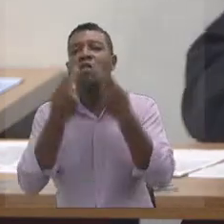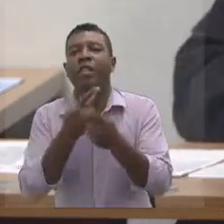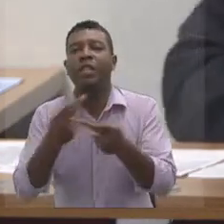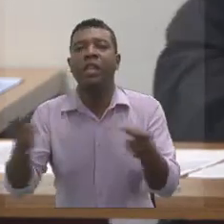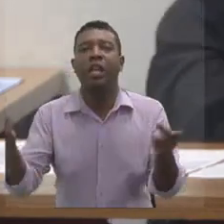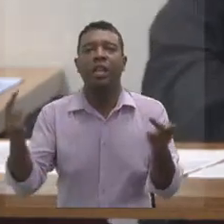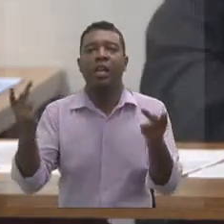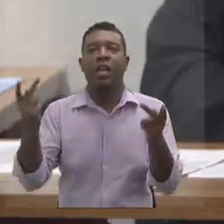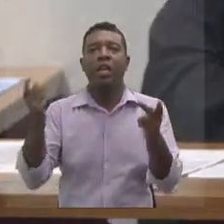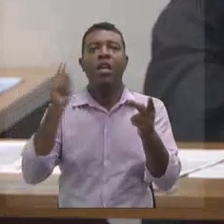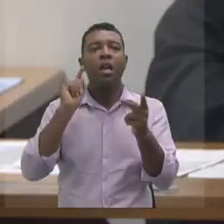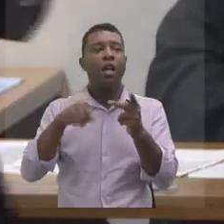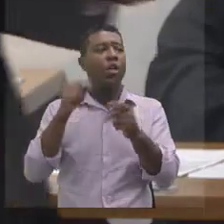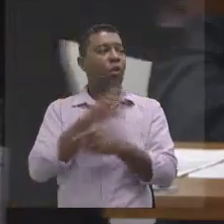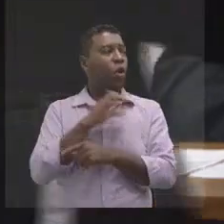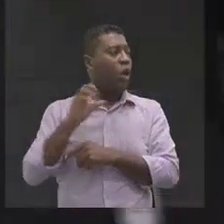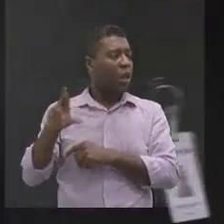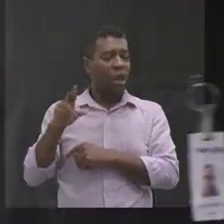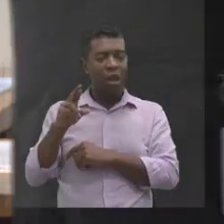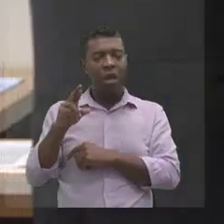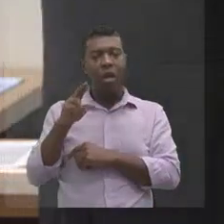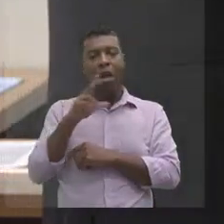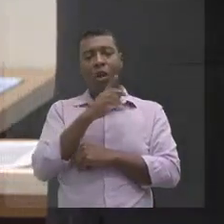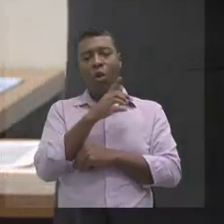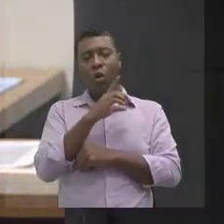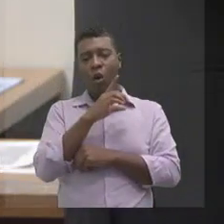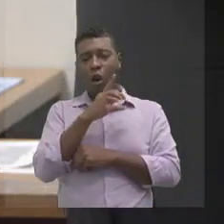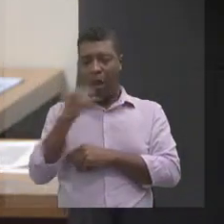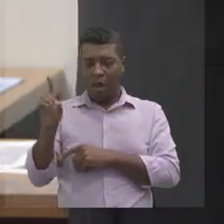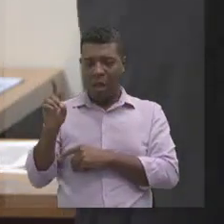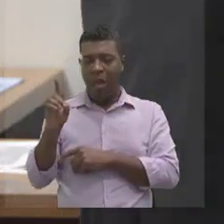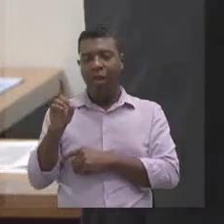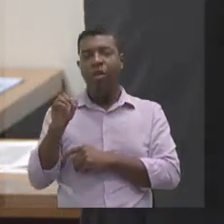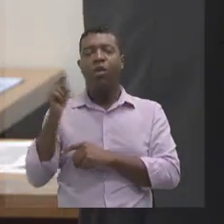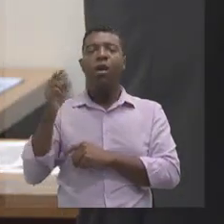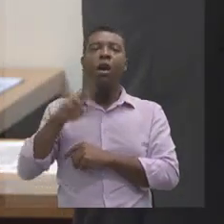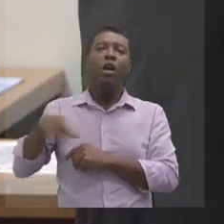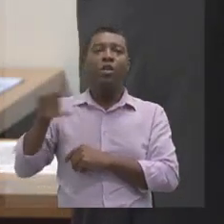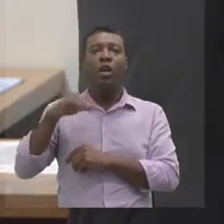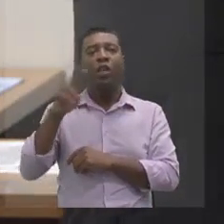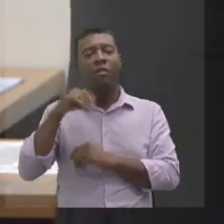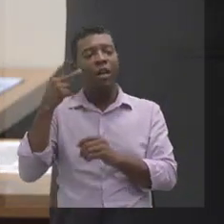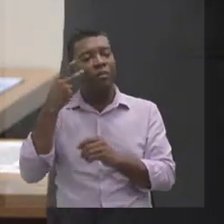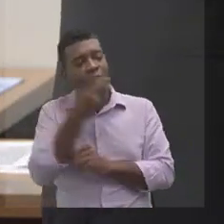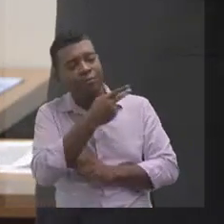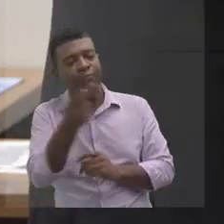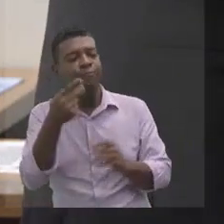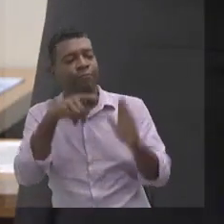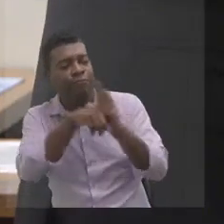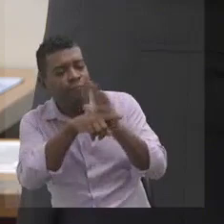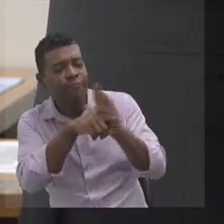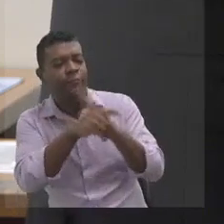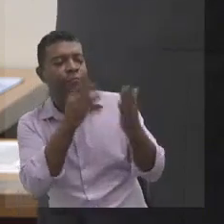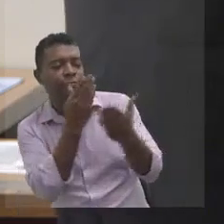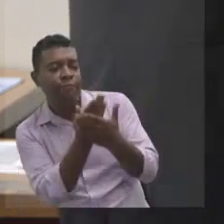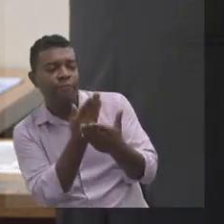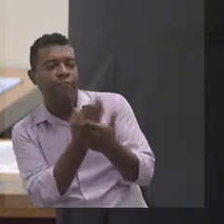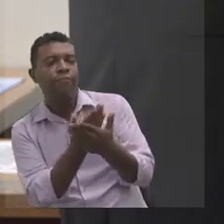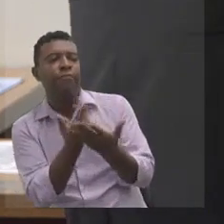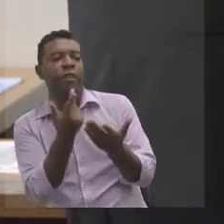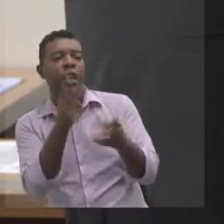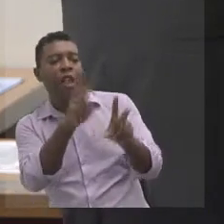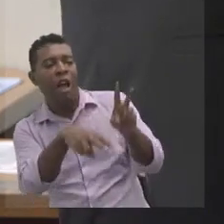às MGS que nós citamos né que ele estará fazendo os estudos e avaliação das condições